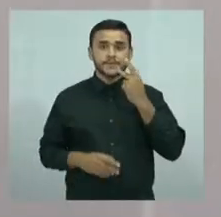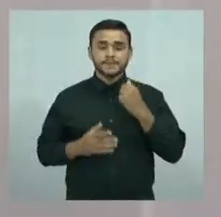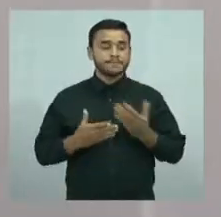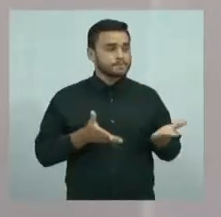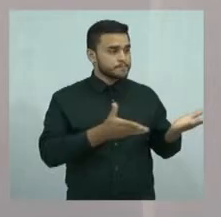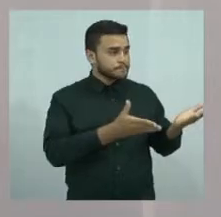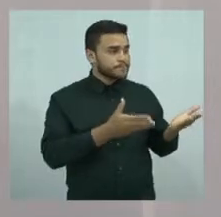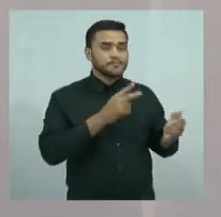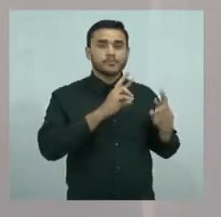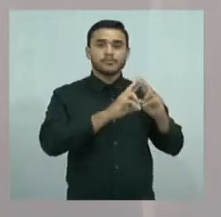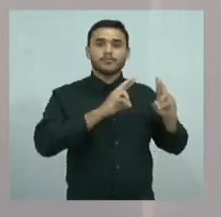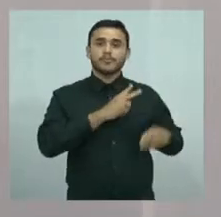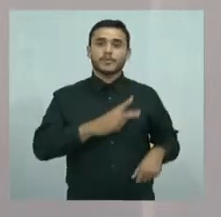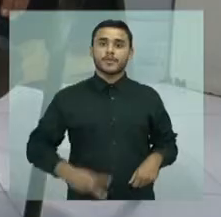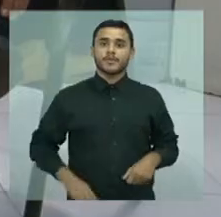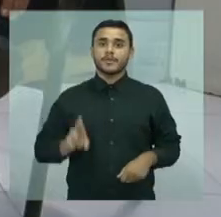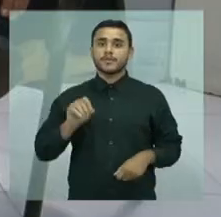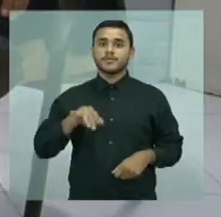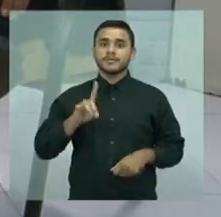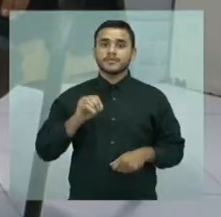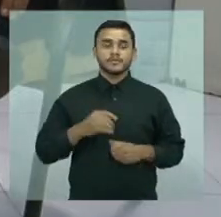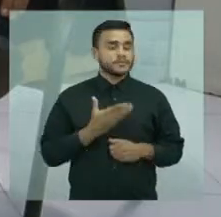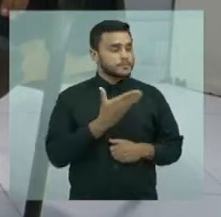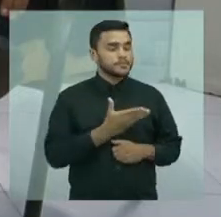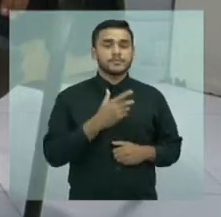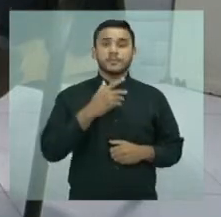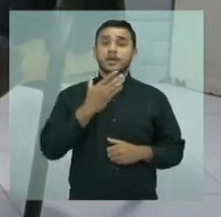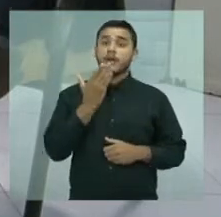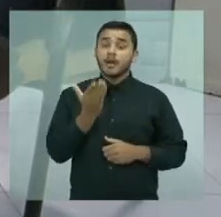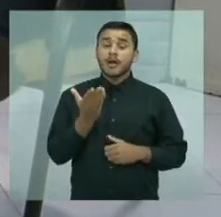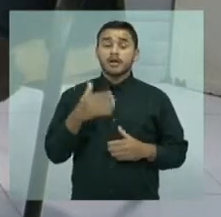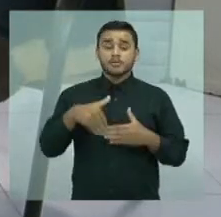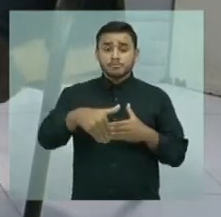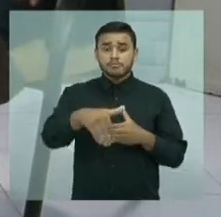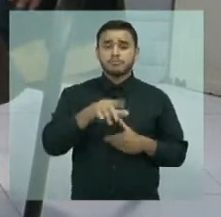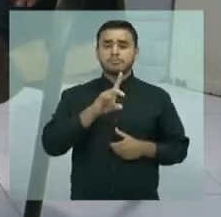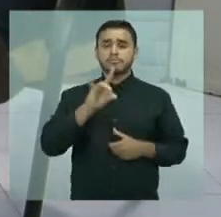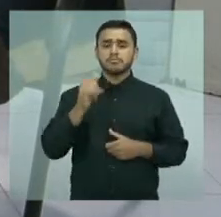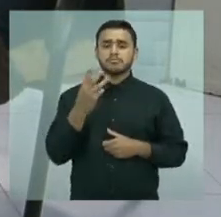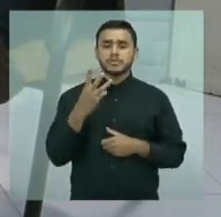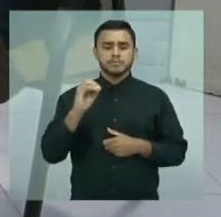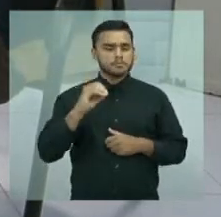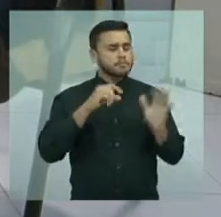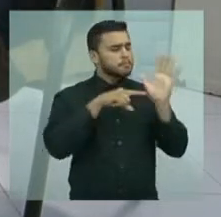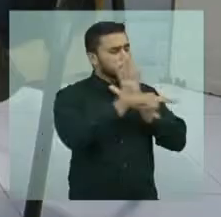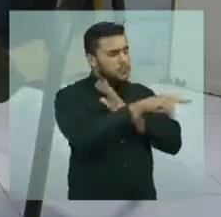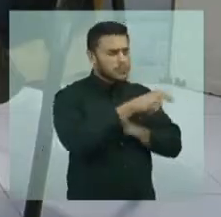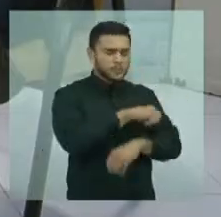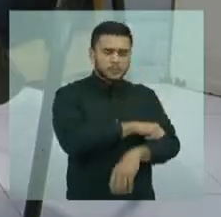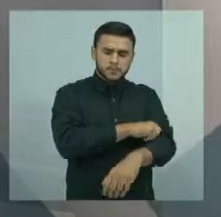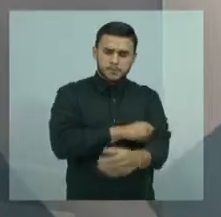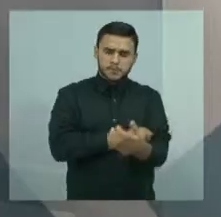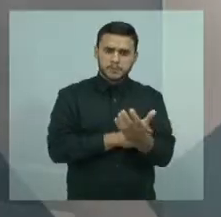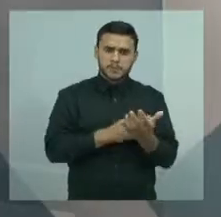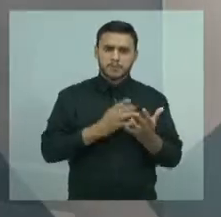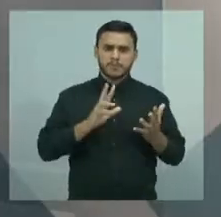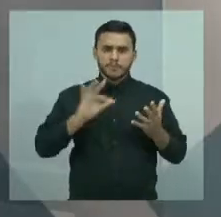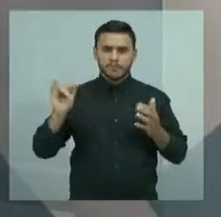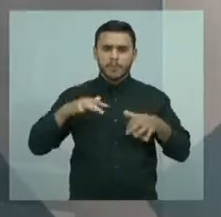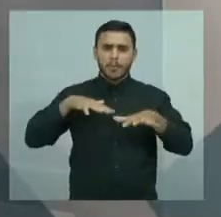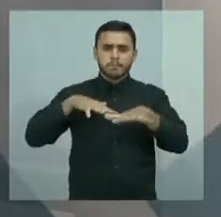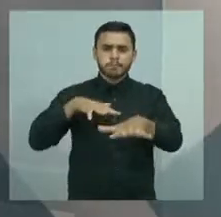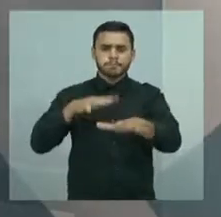Ronivaldo Maia, do PT. Vereador, no dia 30 agora, né, está programada uma